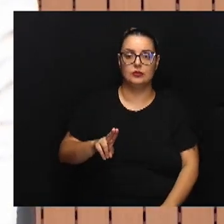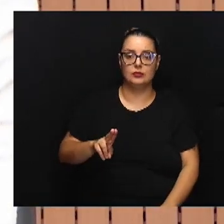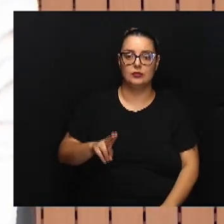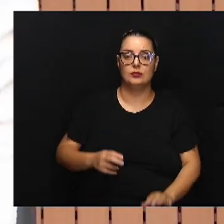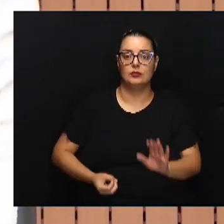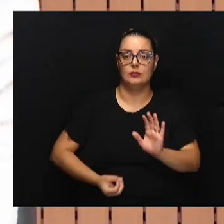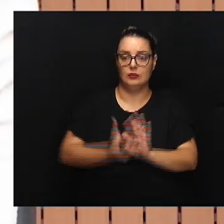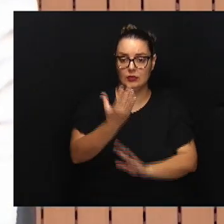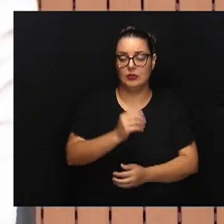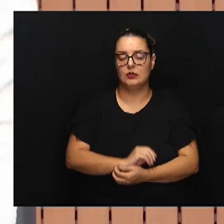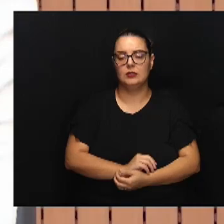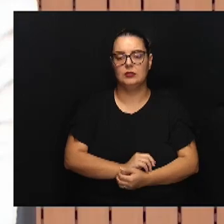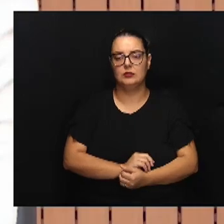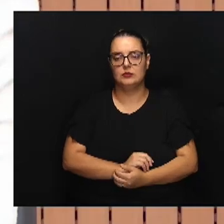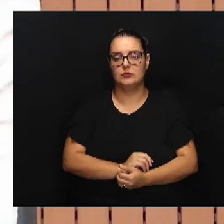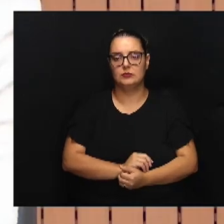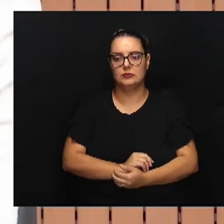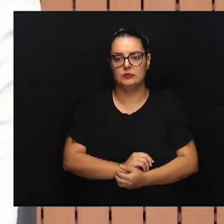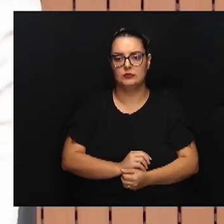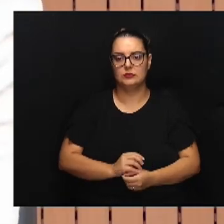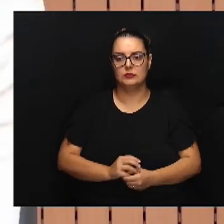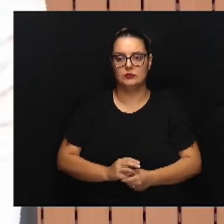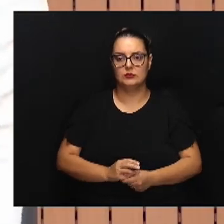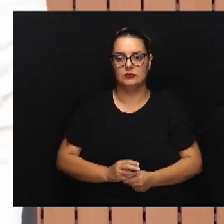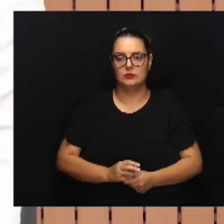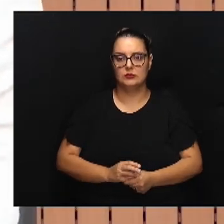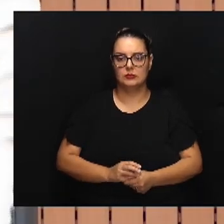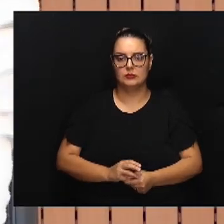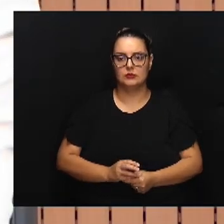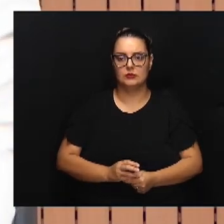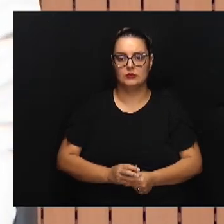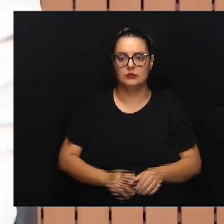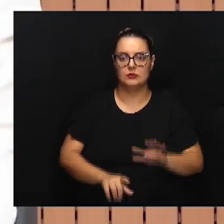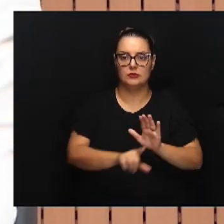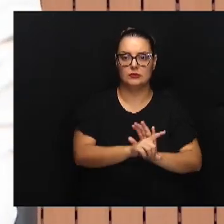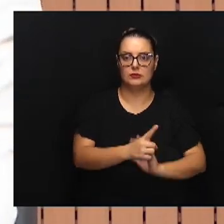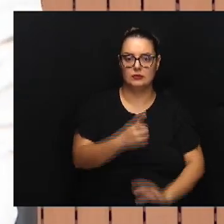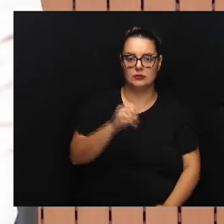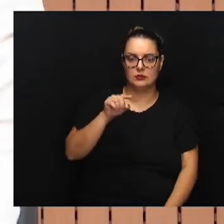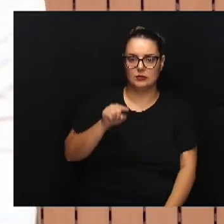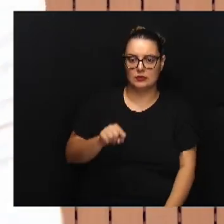né, pela Lei número